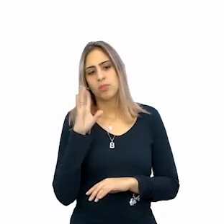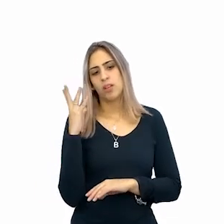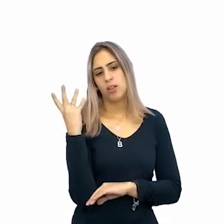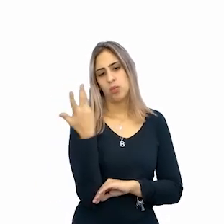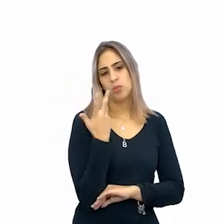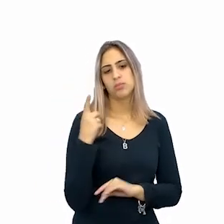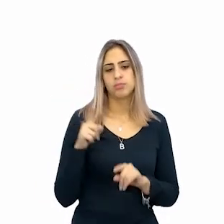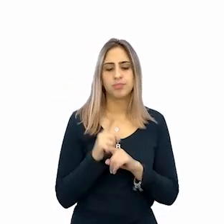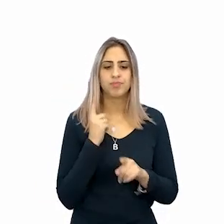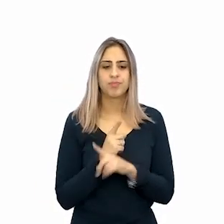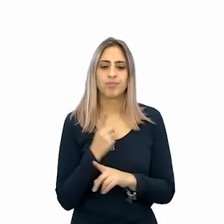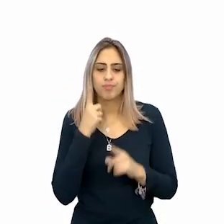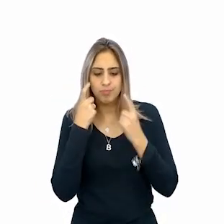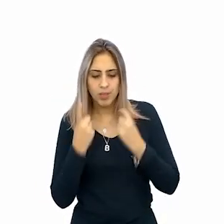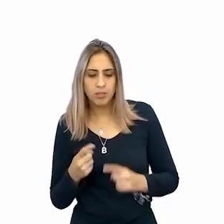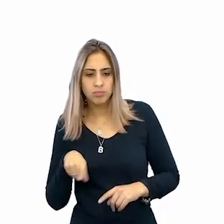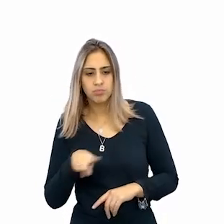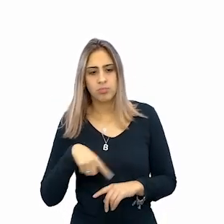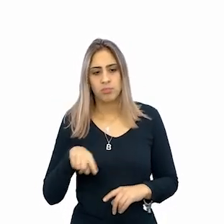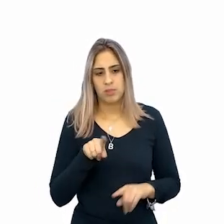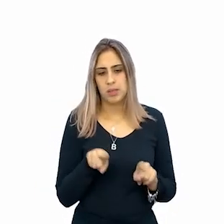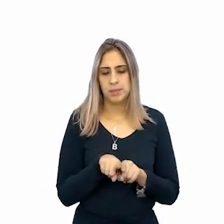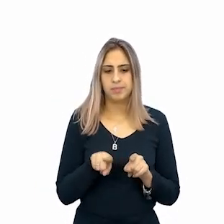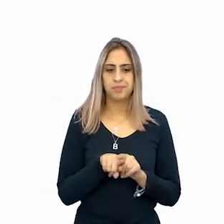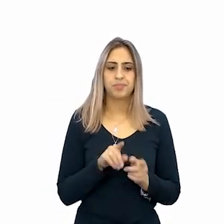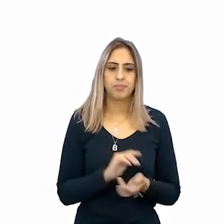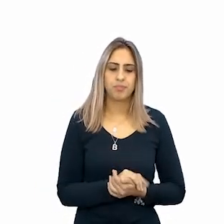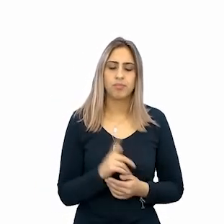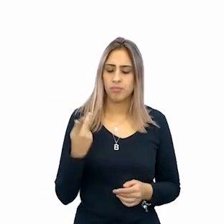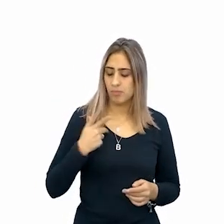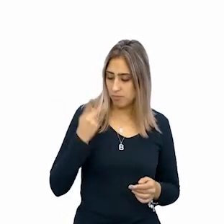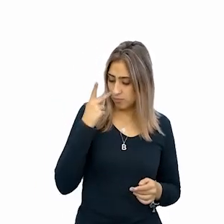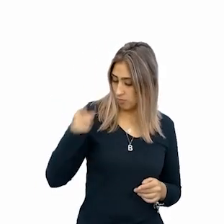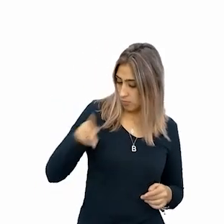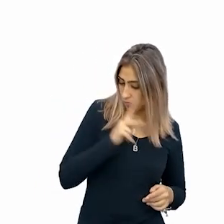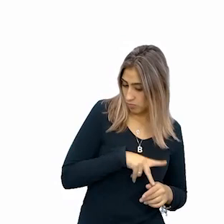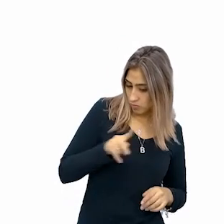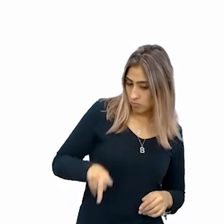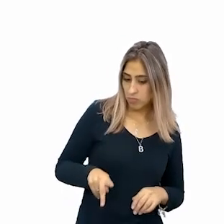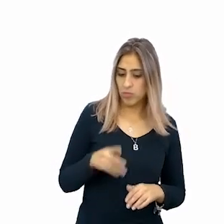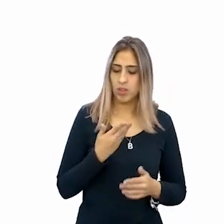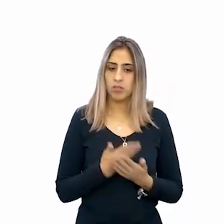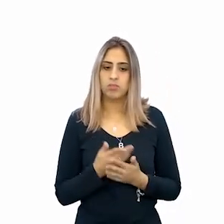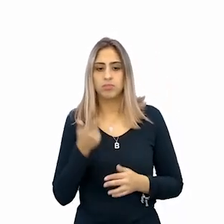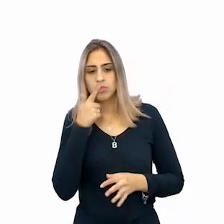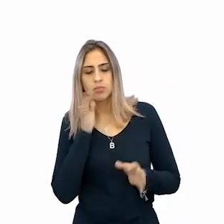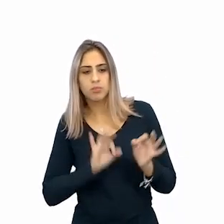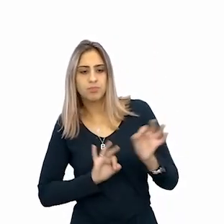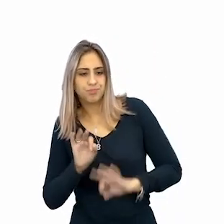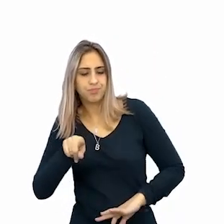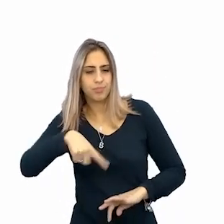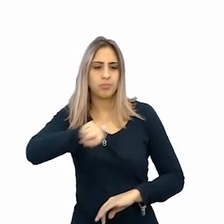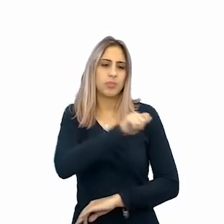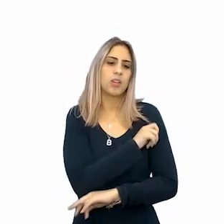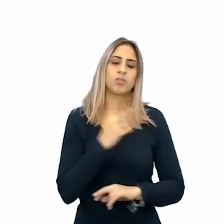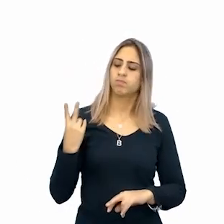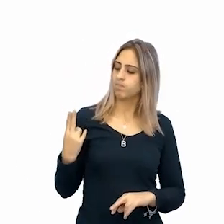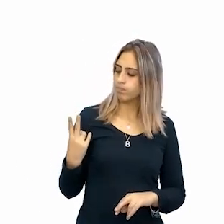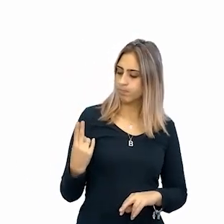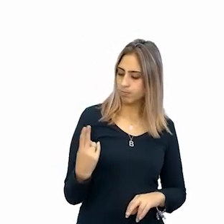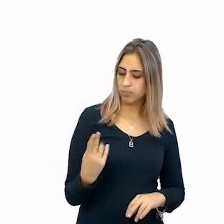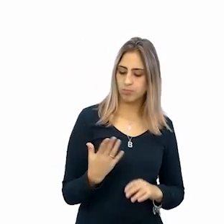encontra ameaçada de extinção. Então, aqui caberá a você, professor, professora, organizar os estudantes em